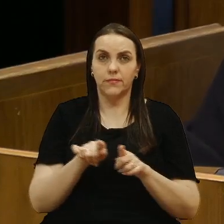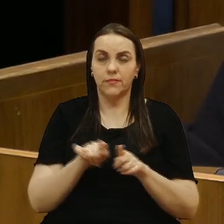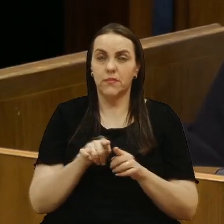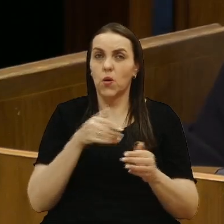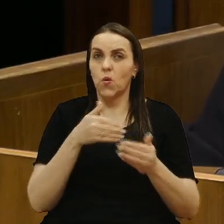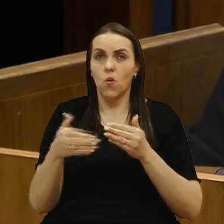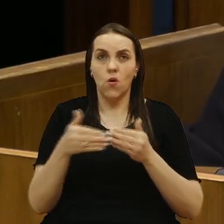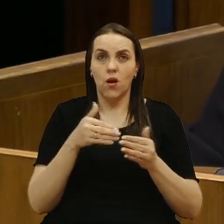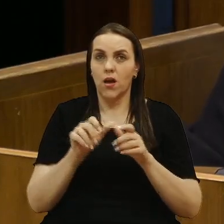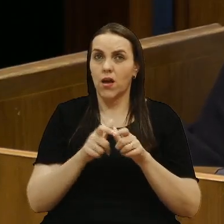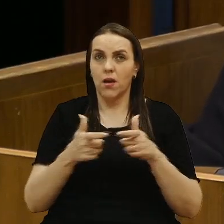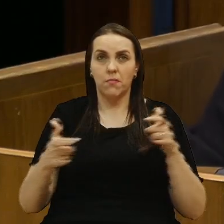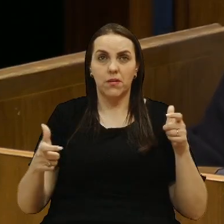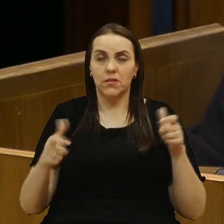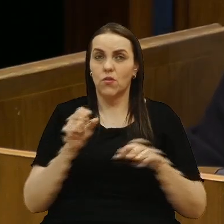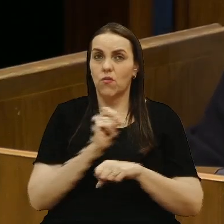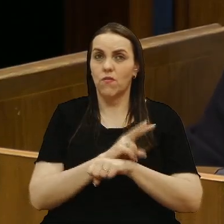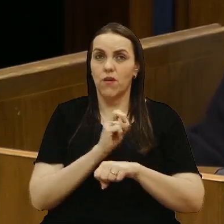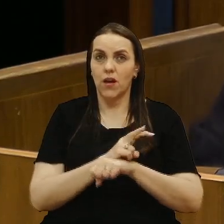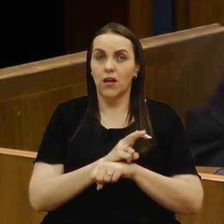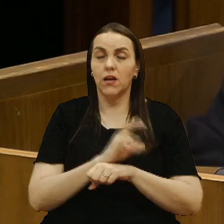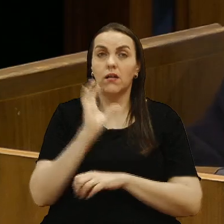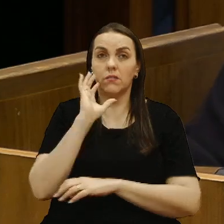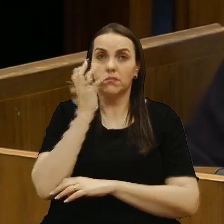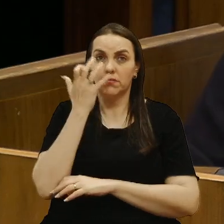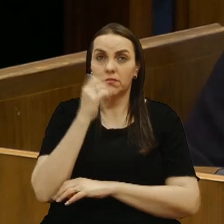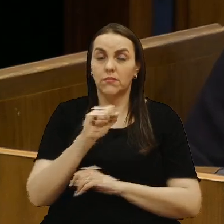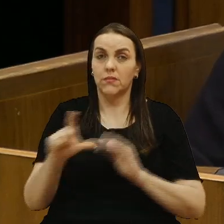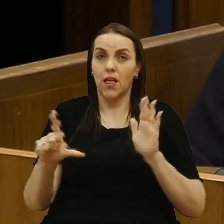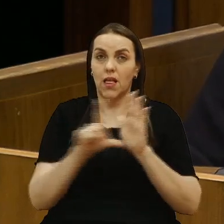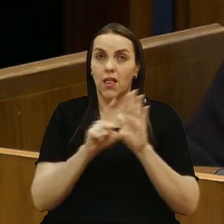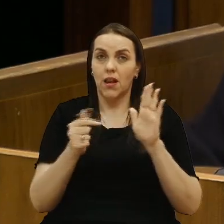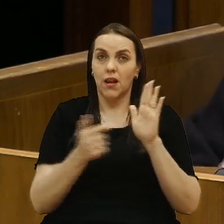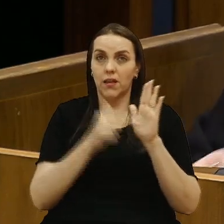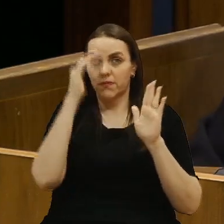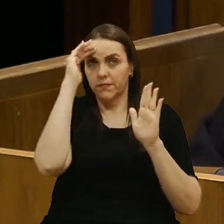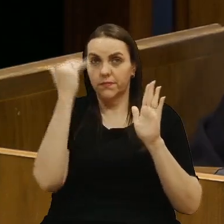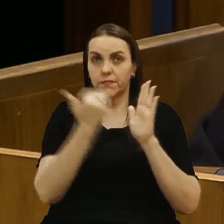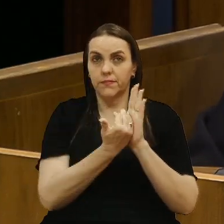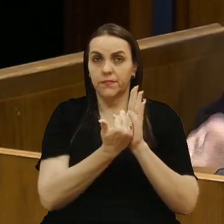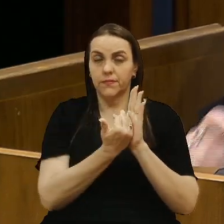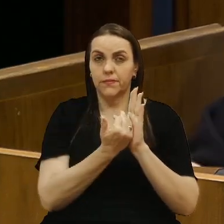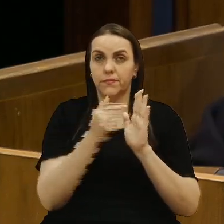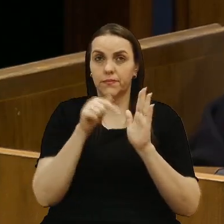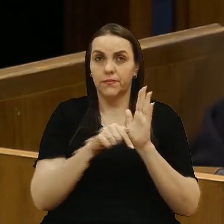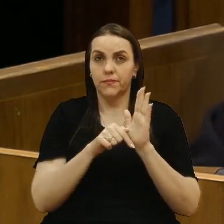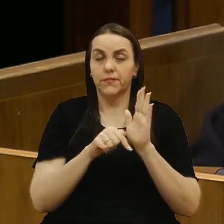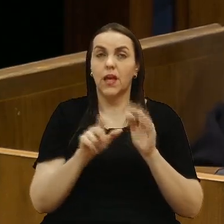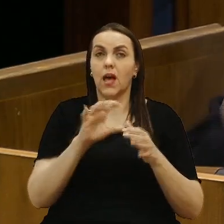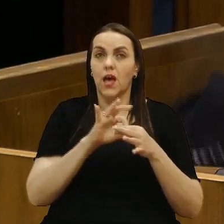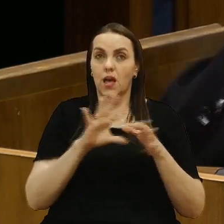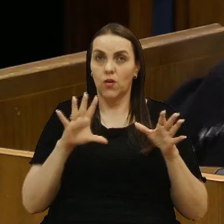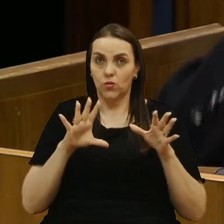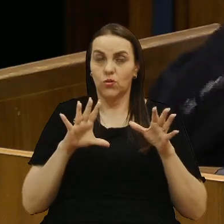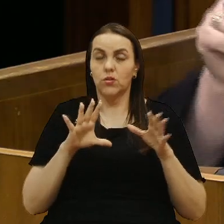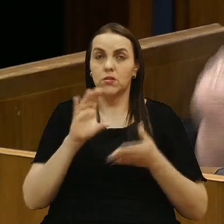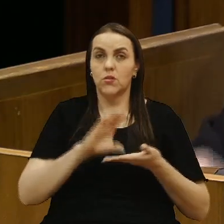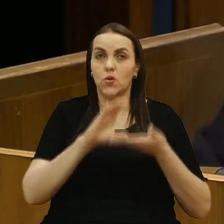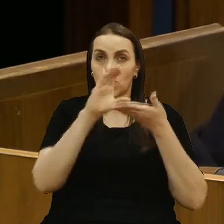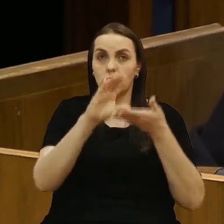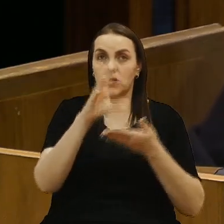qualquer ampliação de vaga ocorra dentro da legalidade, mediante autorização do